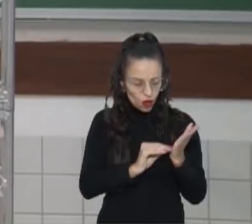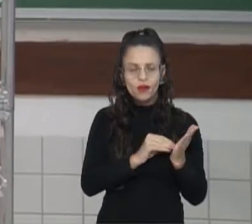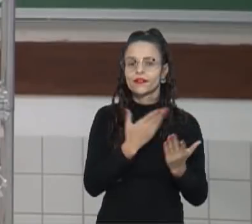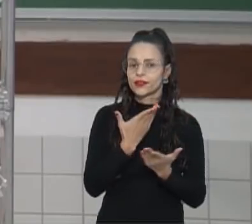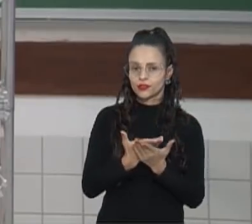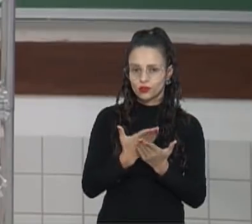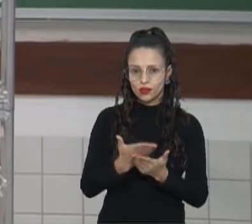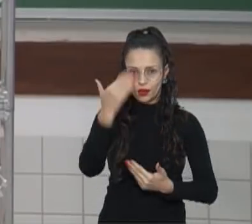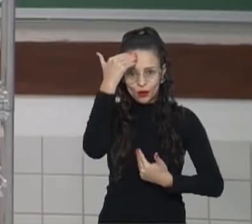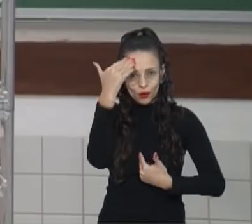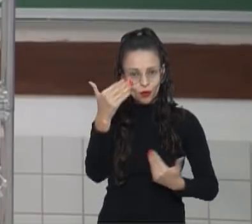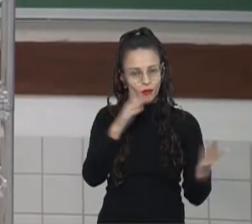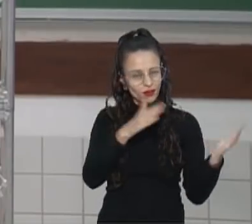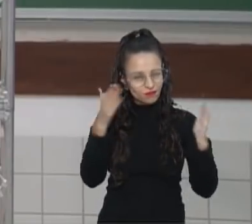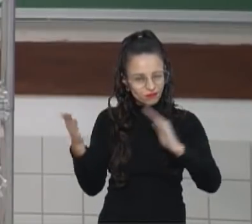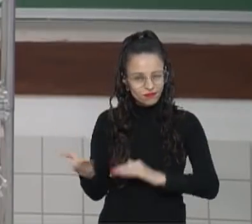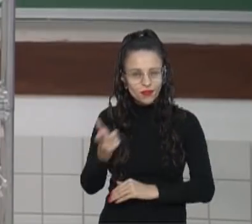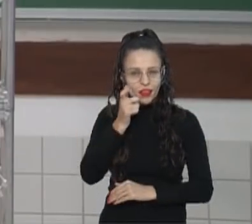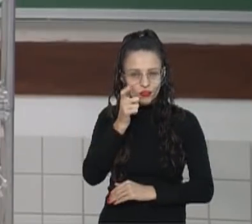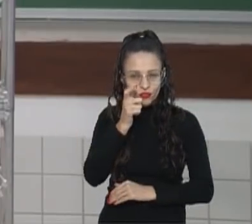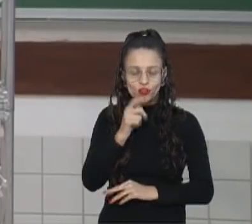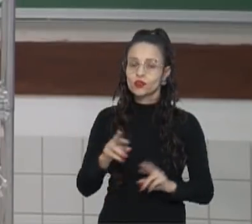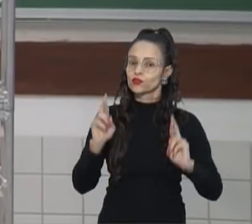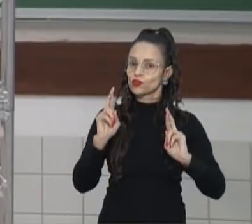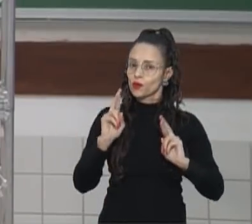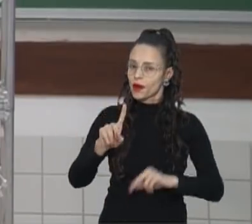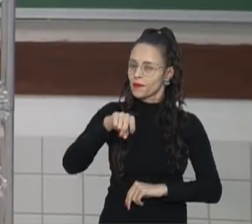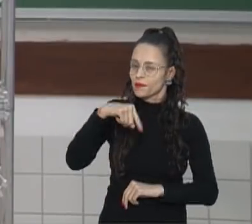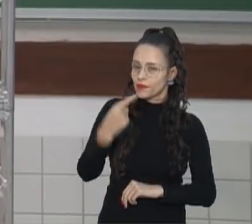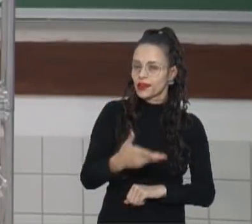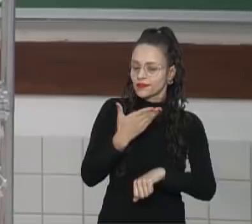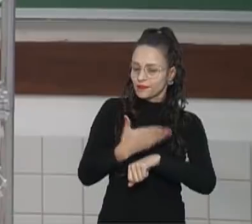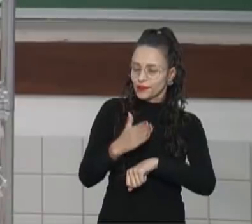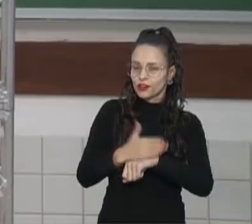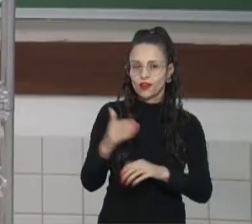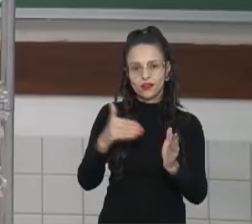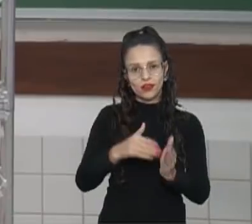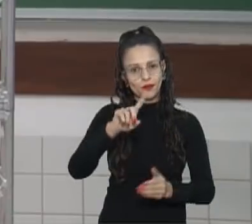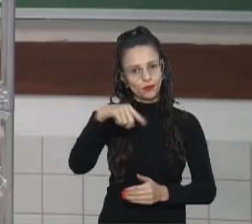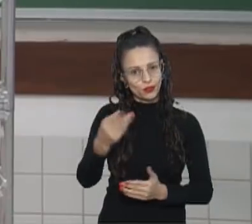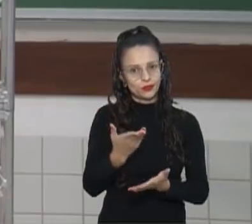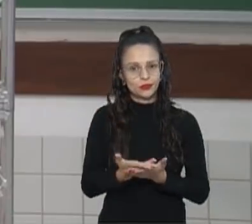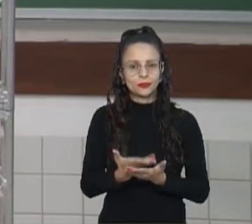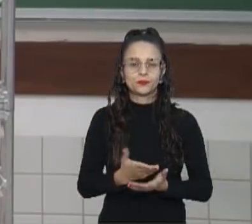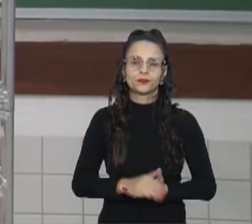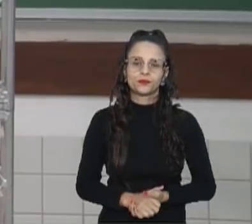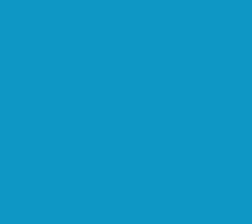estudos. Obrigado por acompanhar a aula de hoje, espero trazer mais práticas para vocês e até a próxima.